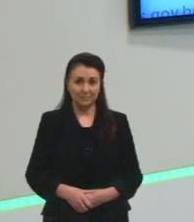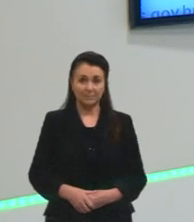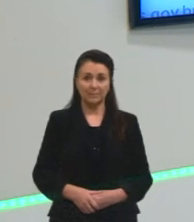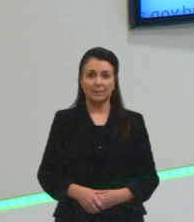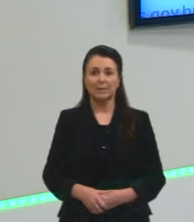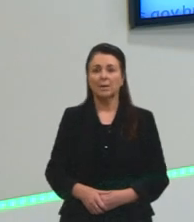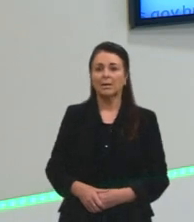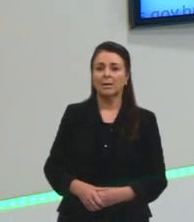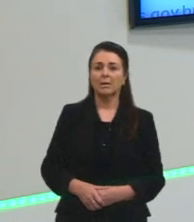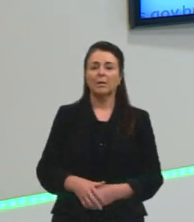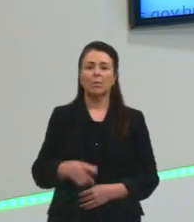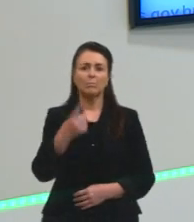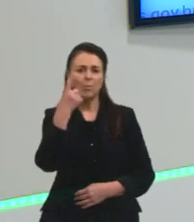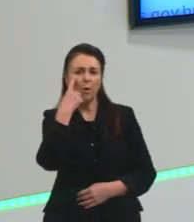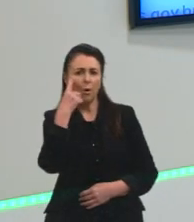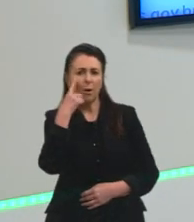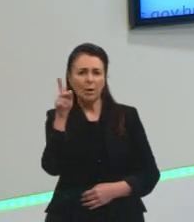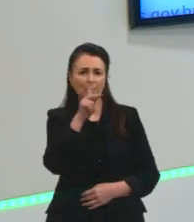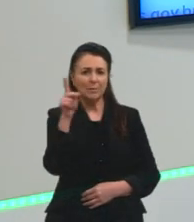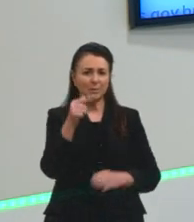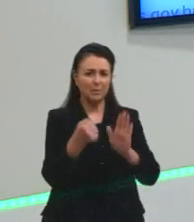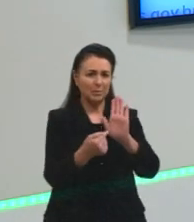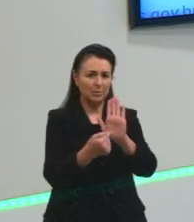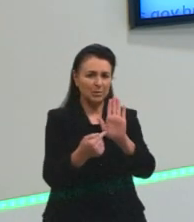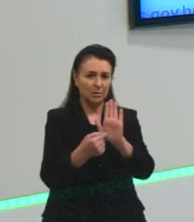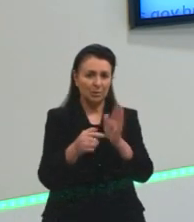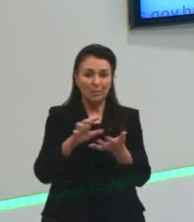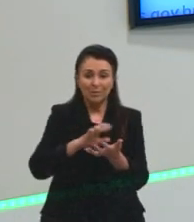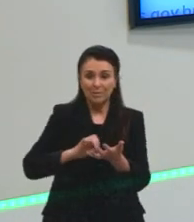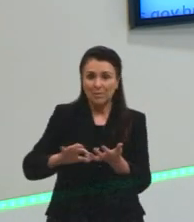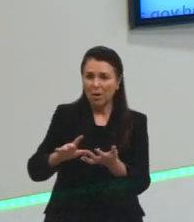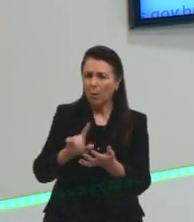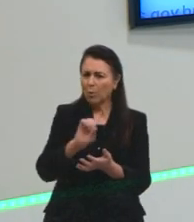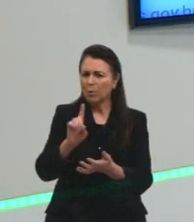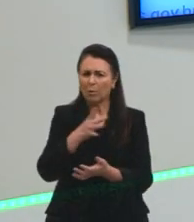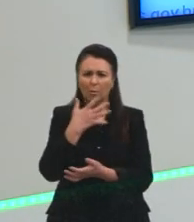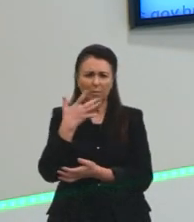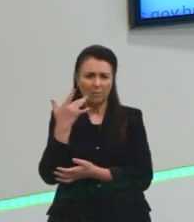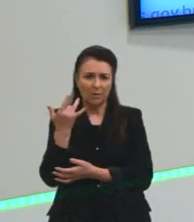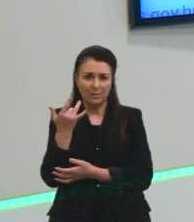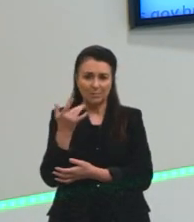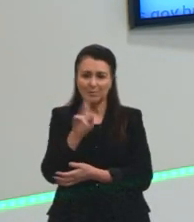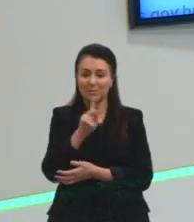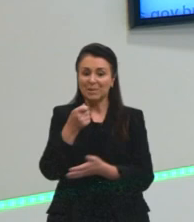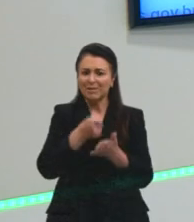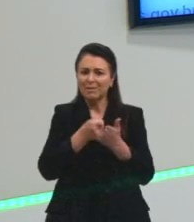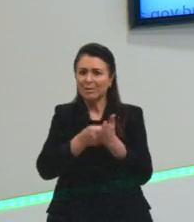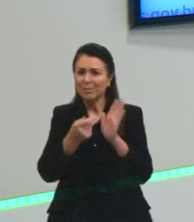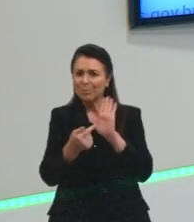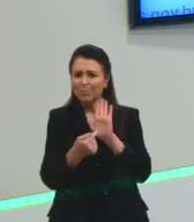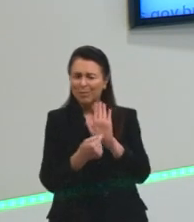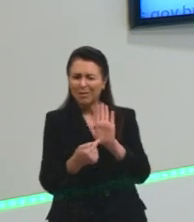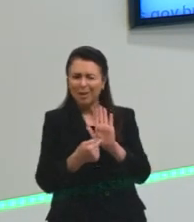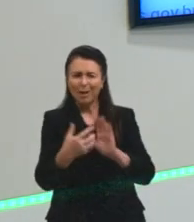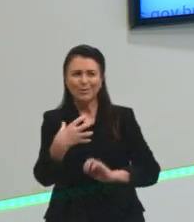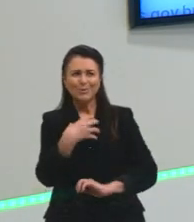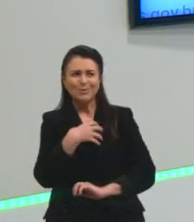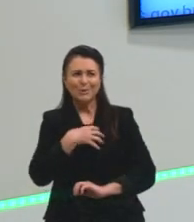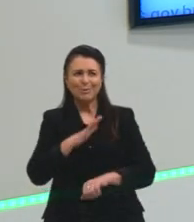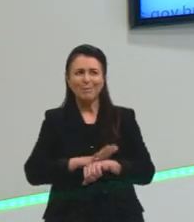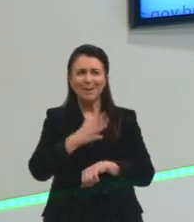lembrar né para para fazer os cálculos não é fácil tá eu vou te e para vocês uma forma talvez